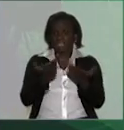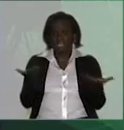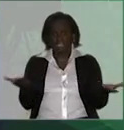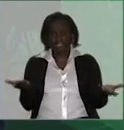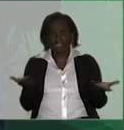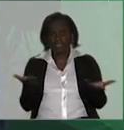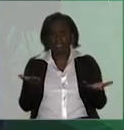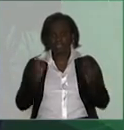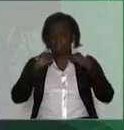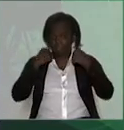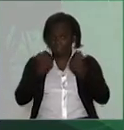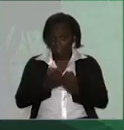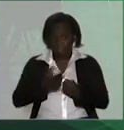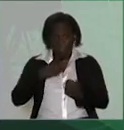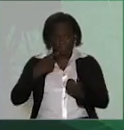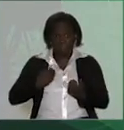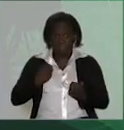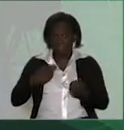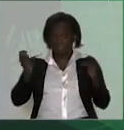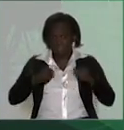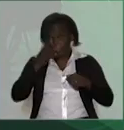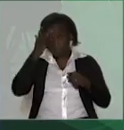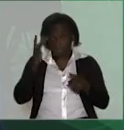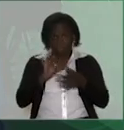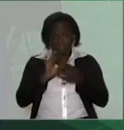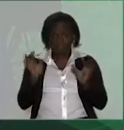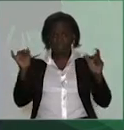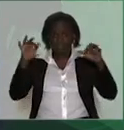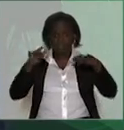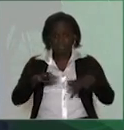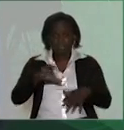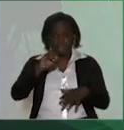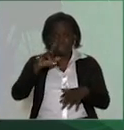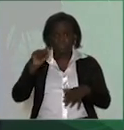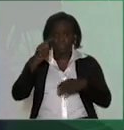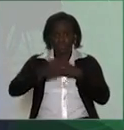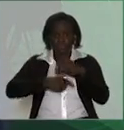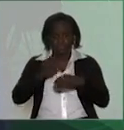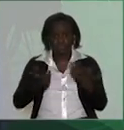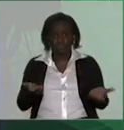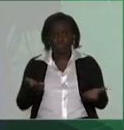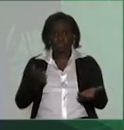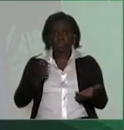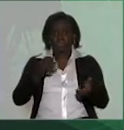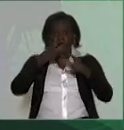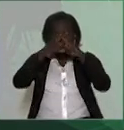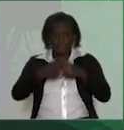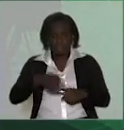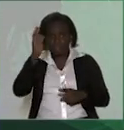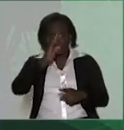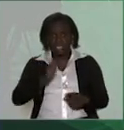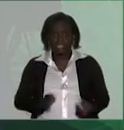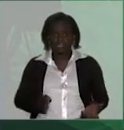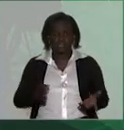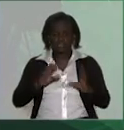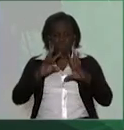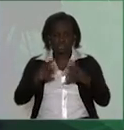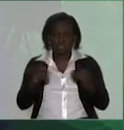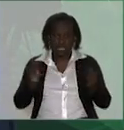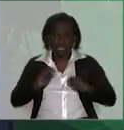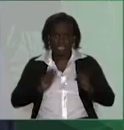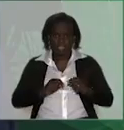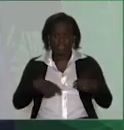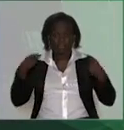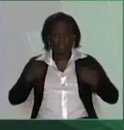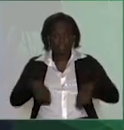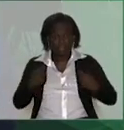o Maracanã. O Maracanã está ali para absorver jogos de Copa do Mundo, jogos de Campeonato Brasileiro como